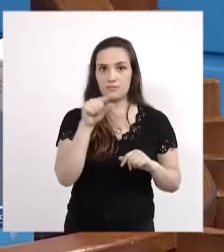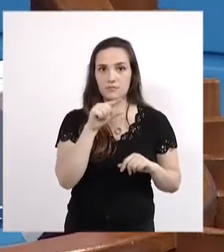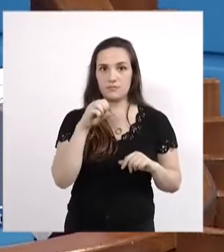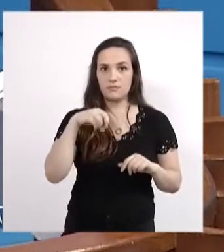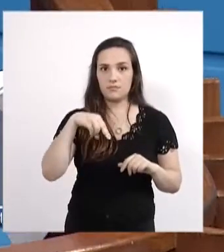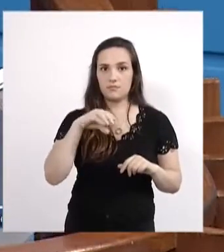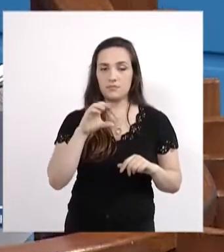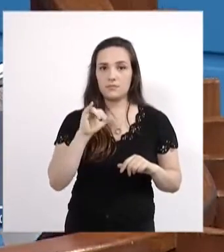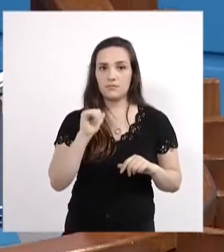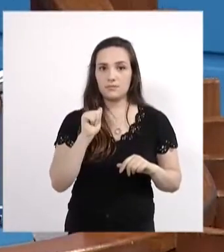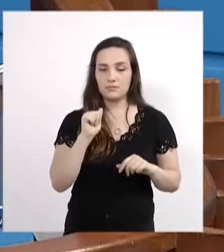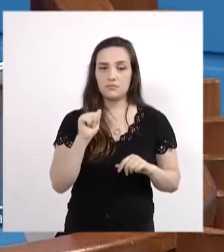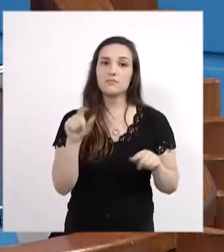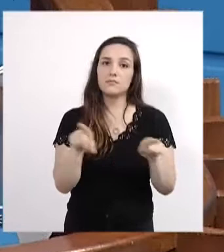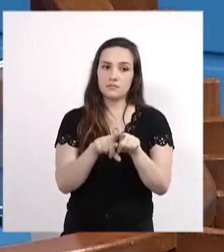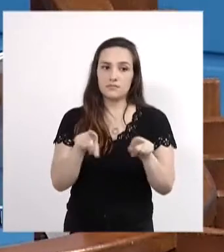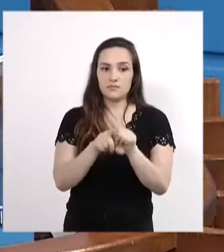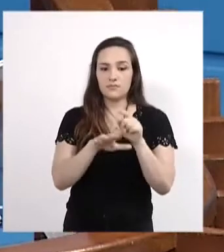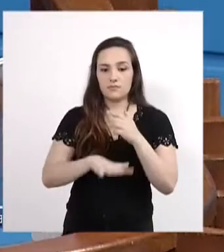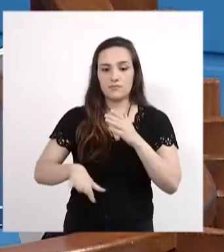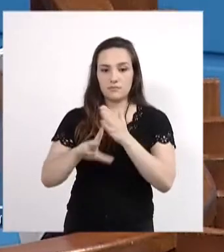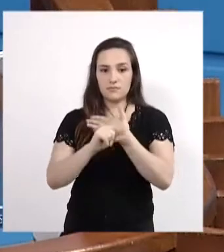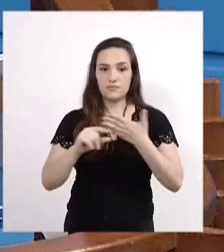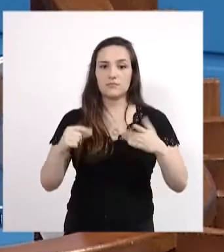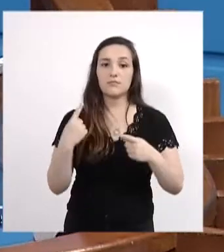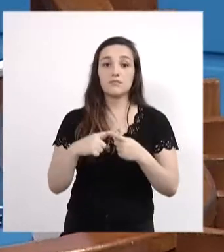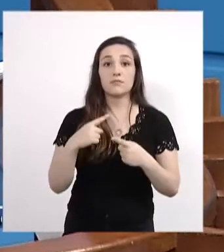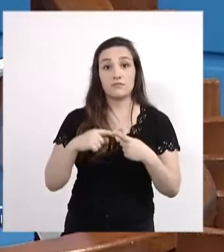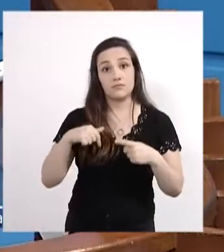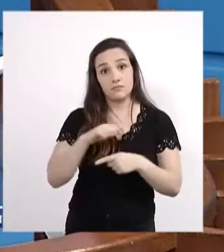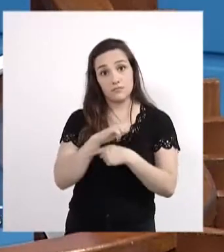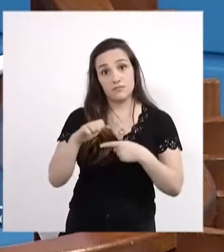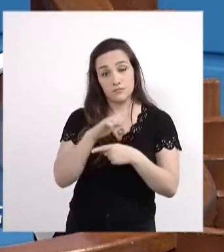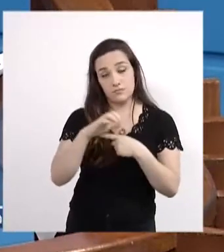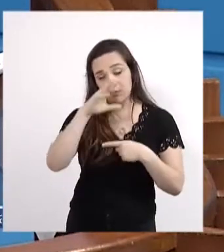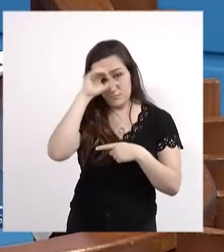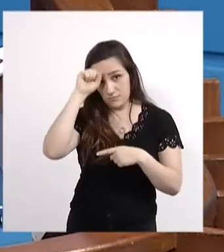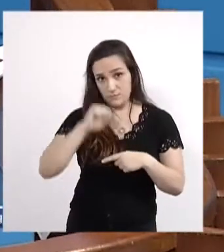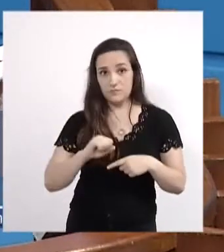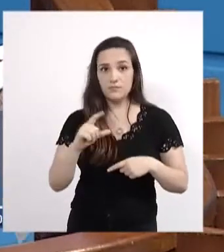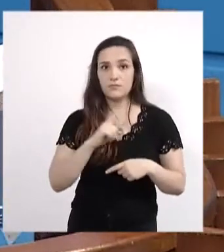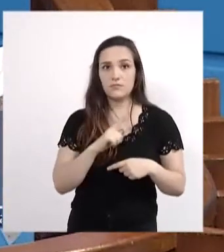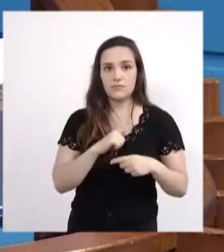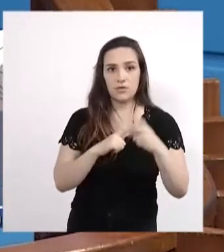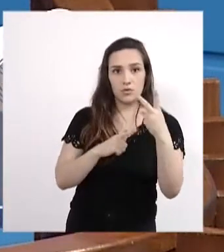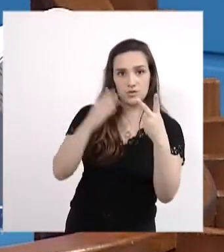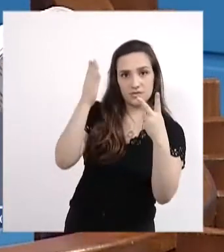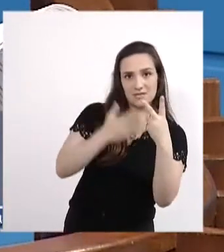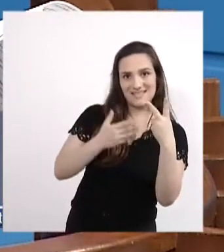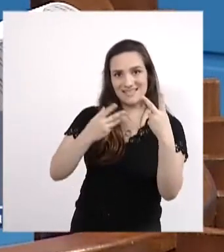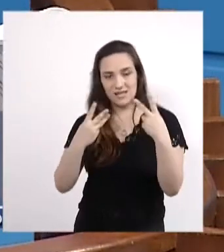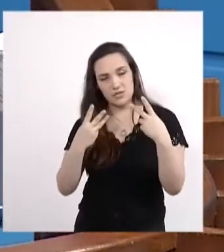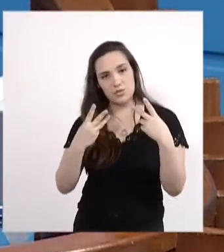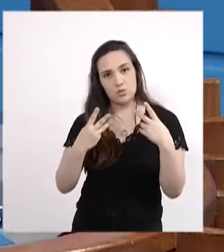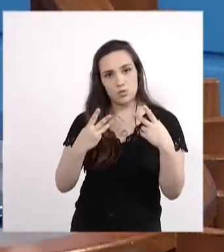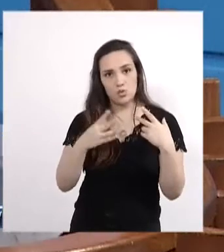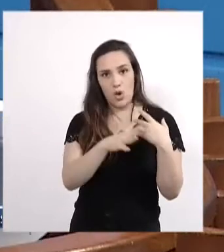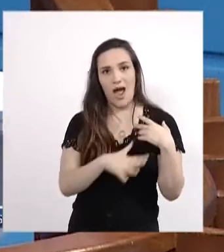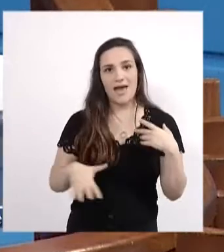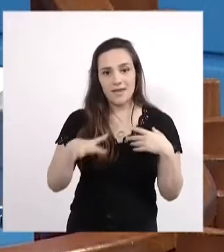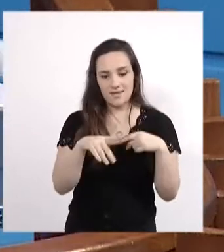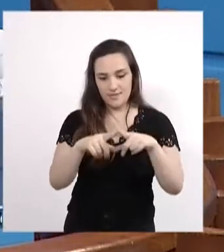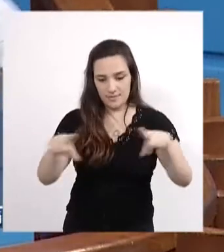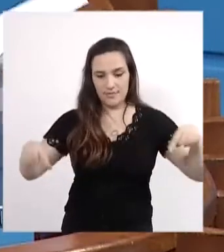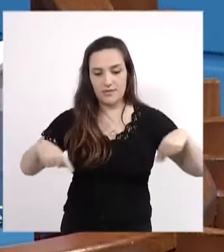Nós sabemos que Mato Grosso do Sul tem 2/3 do Pantanal no seu território. E